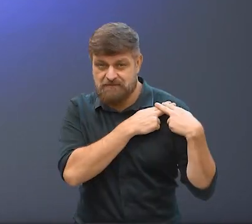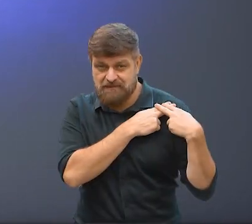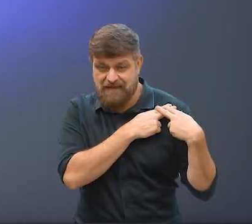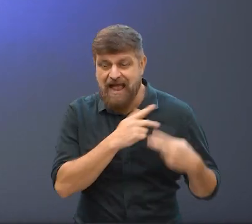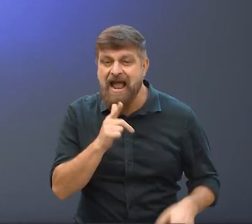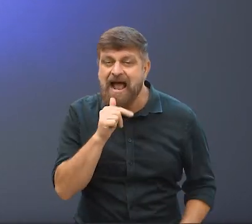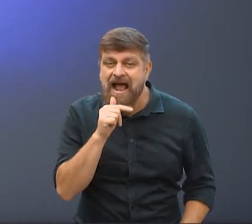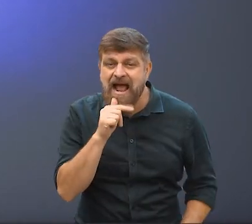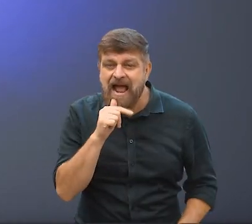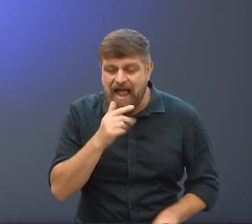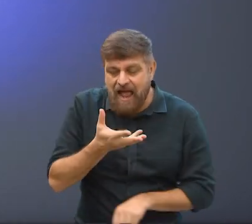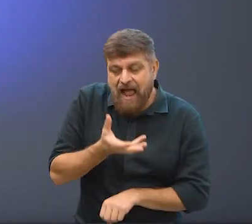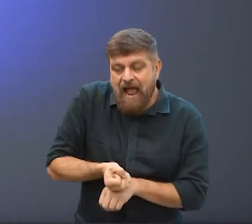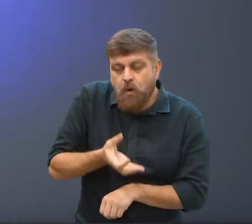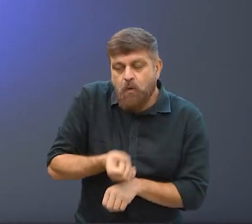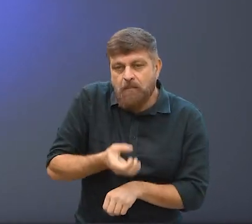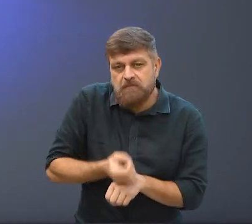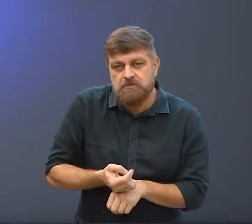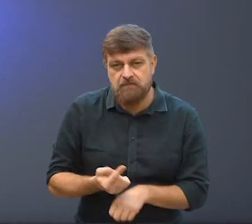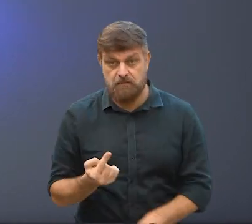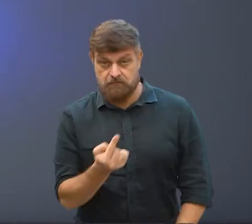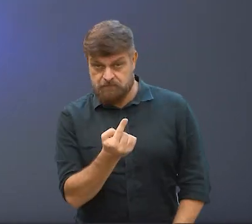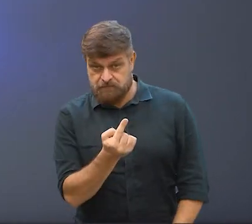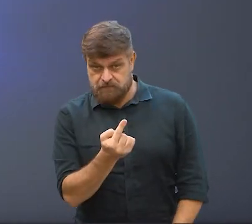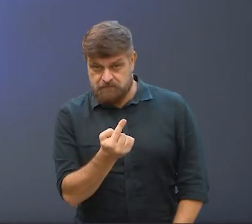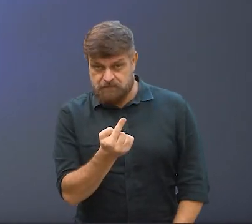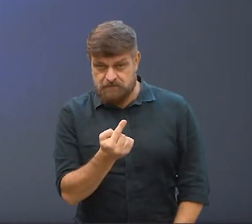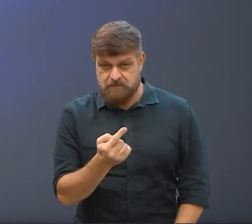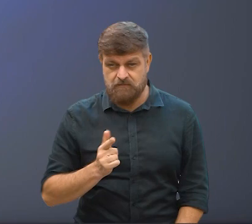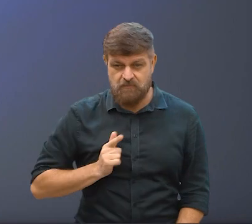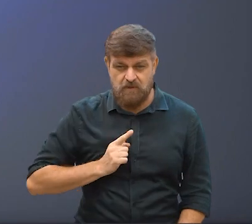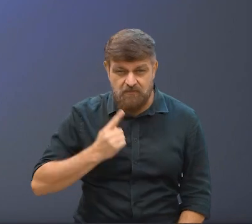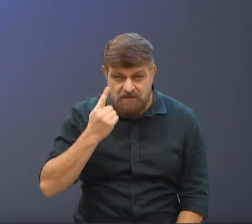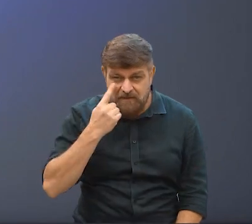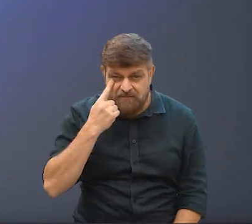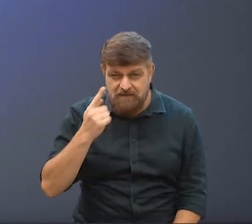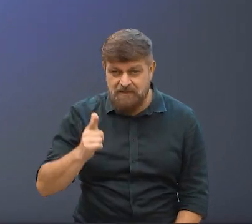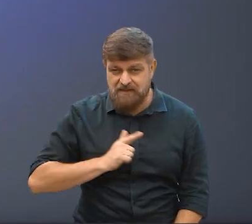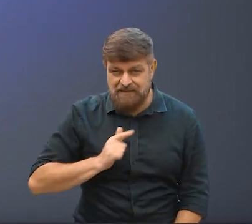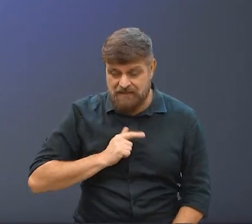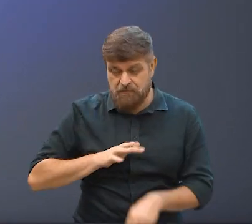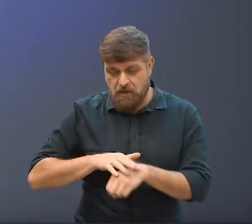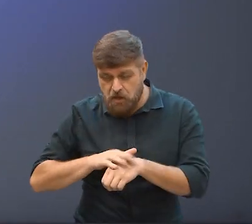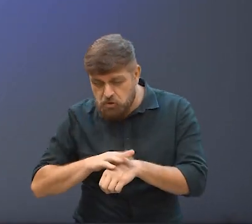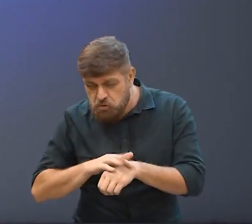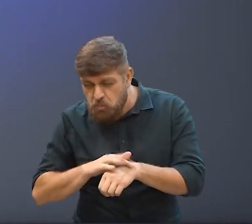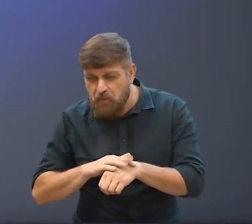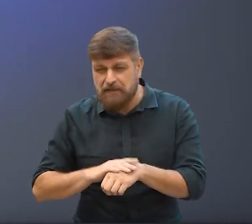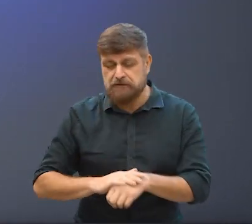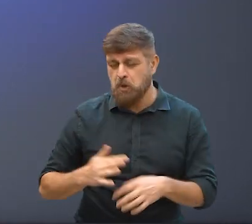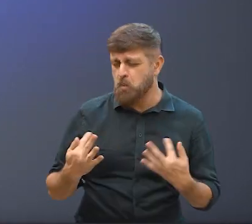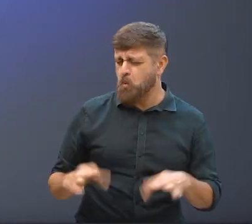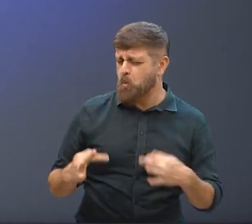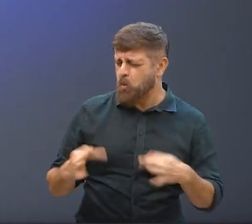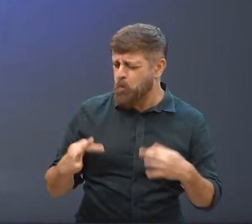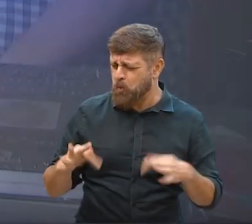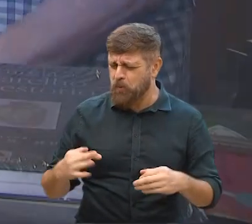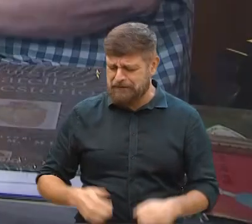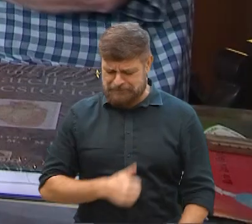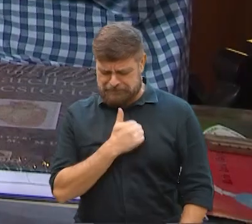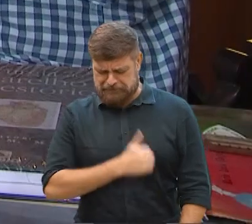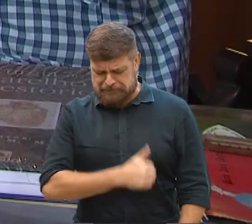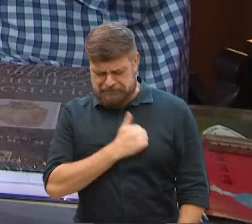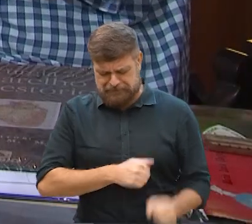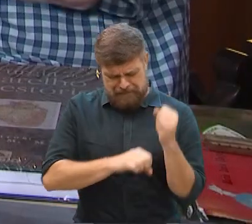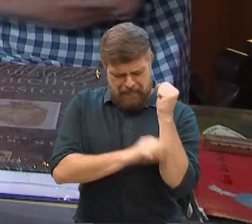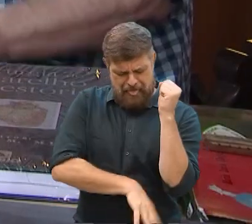exatamente a absorção. Por isso, quando você tem ou um processo inflamatório, uma colite, uma coloretite, ou uma